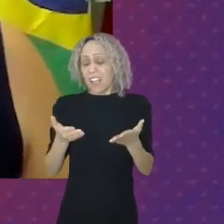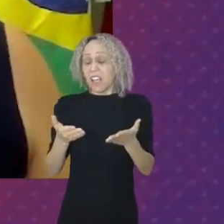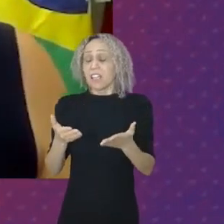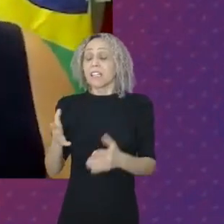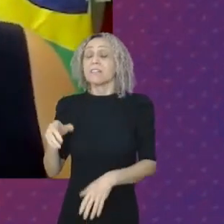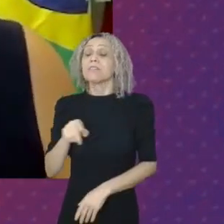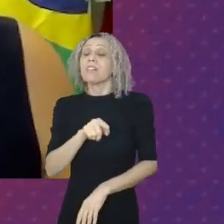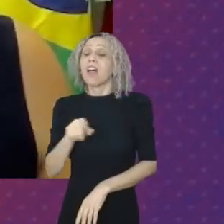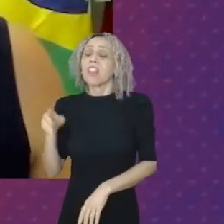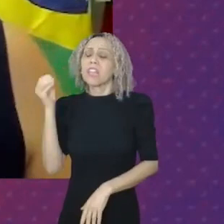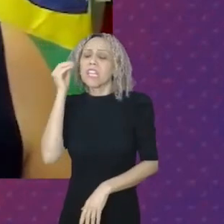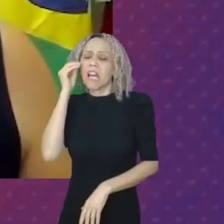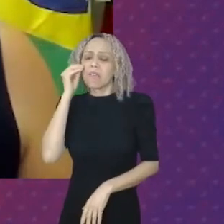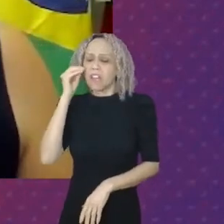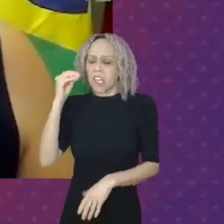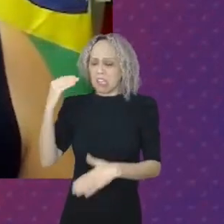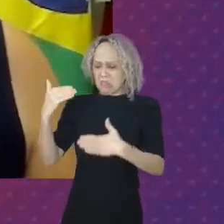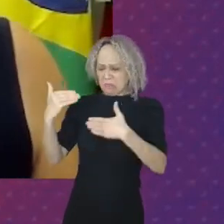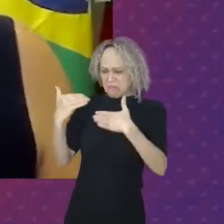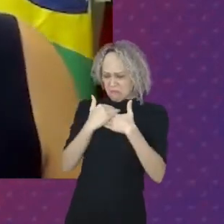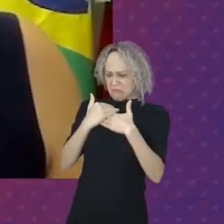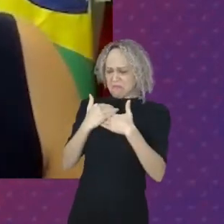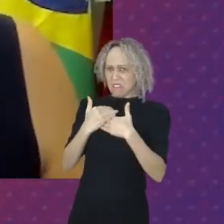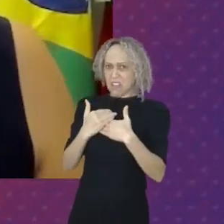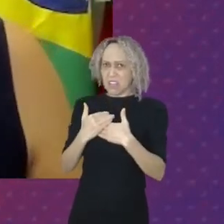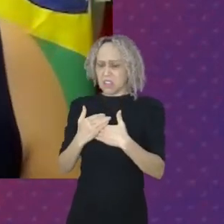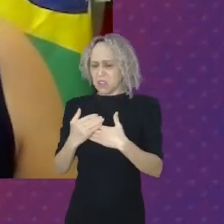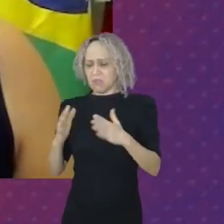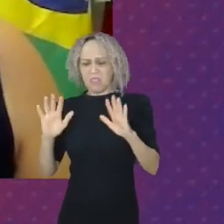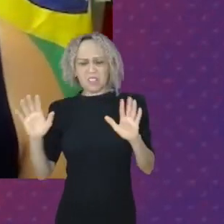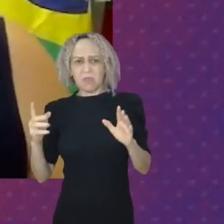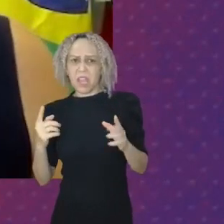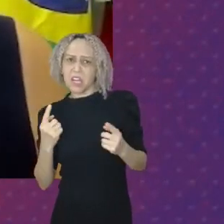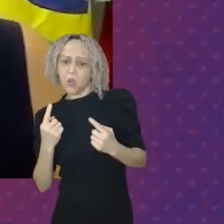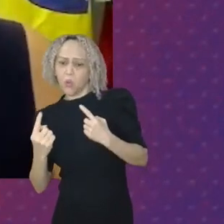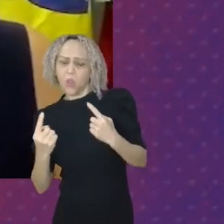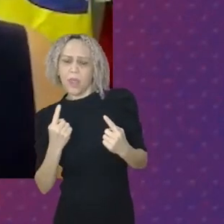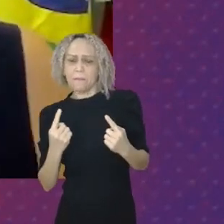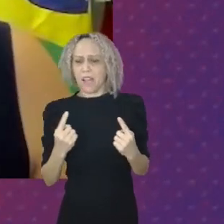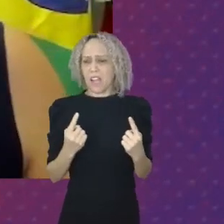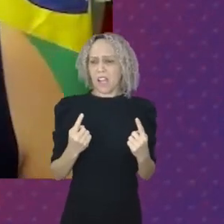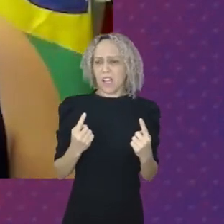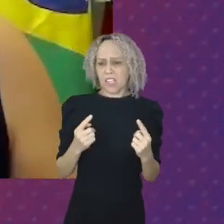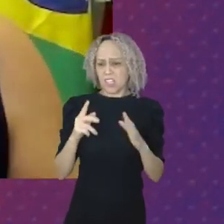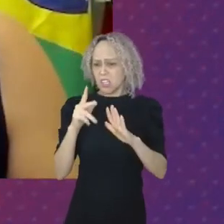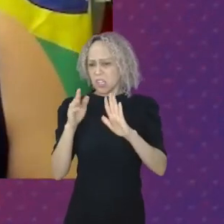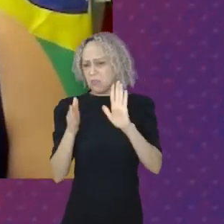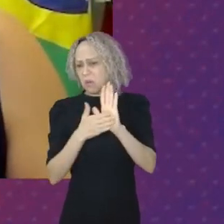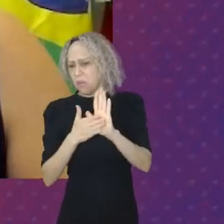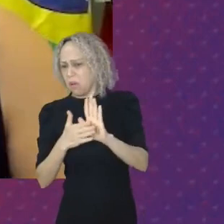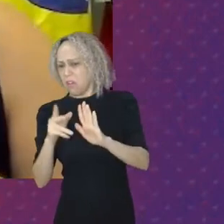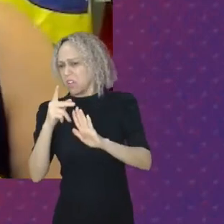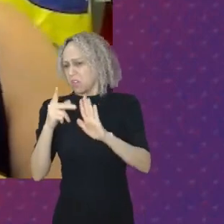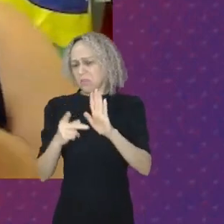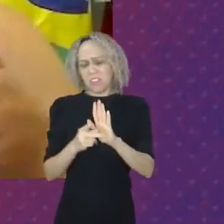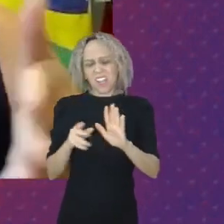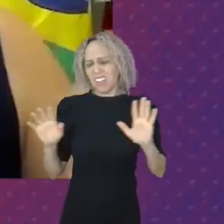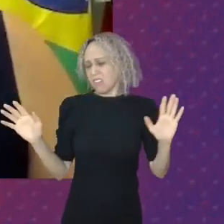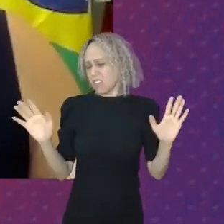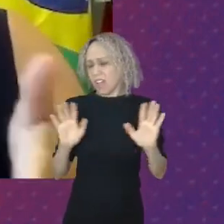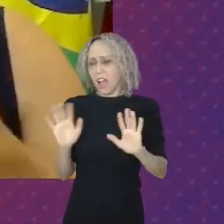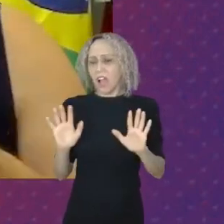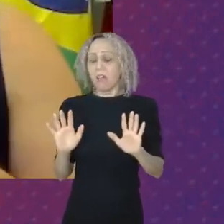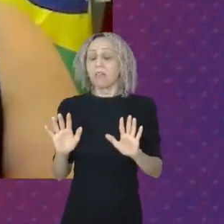num debate de ideais, ou num debate de palavras, ou num debate de propostas. O que a gente tem visto,